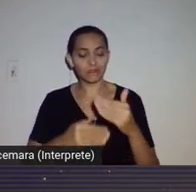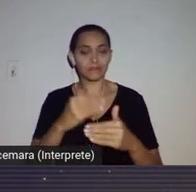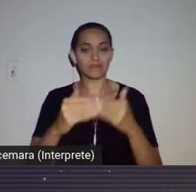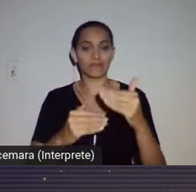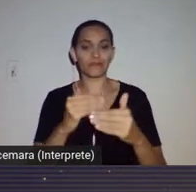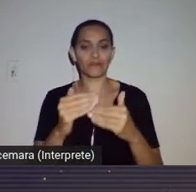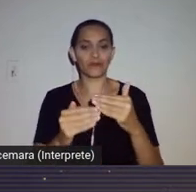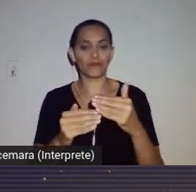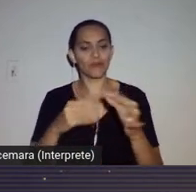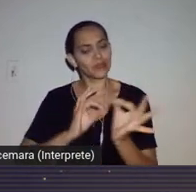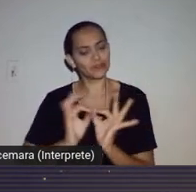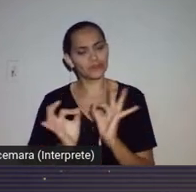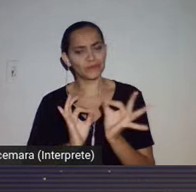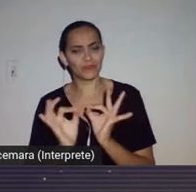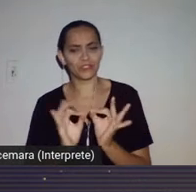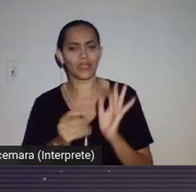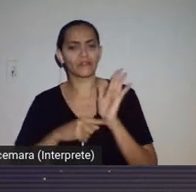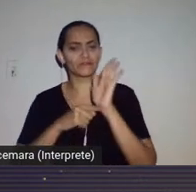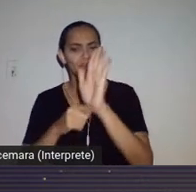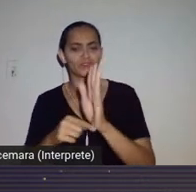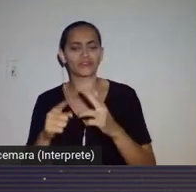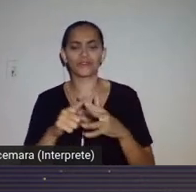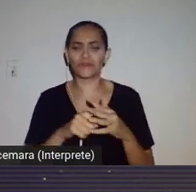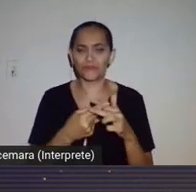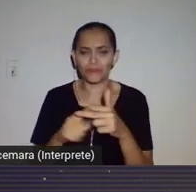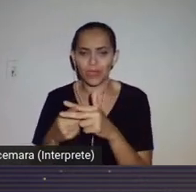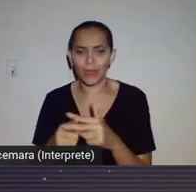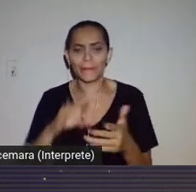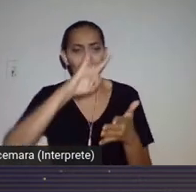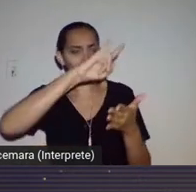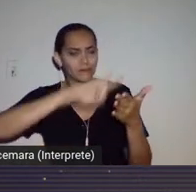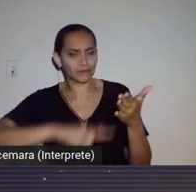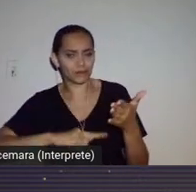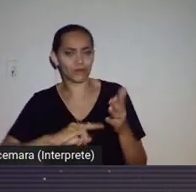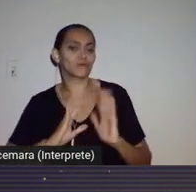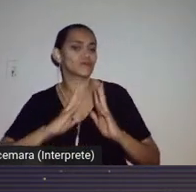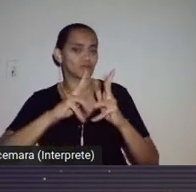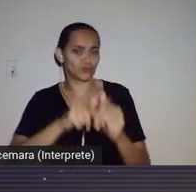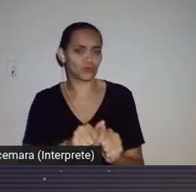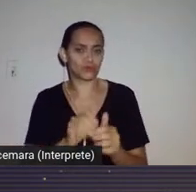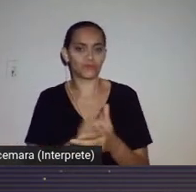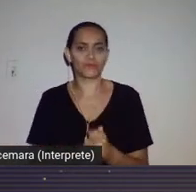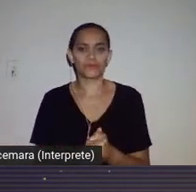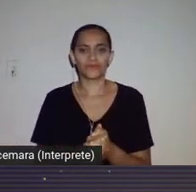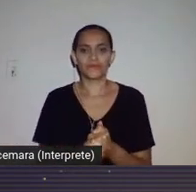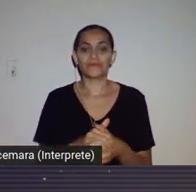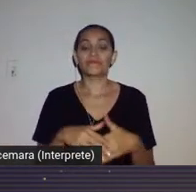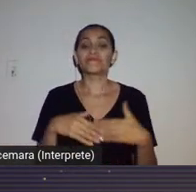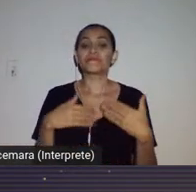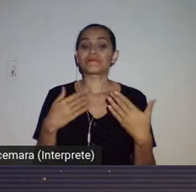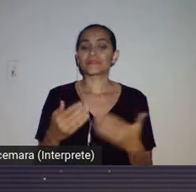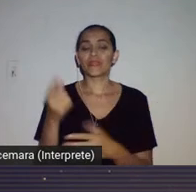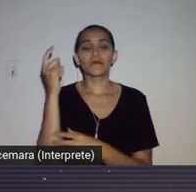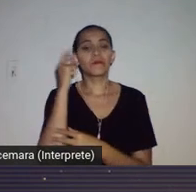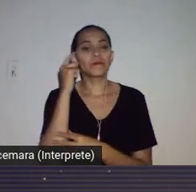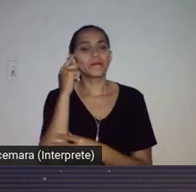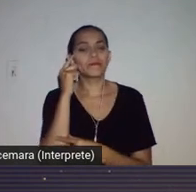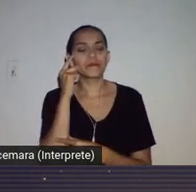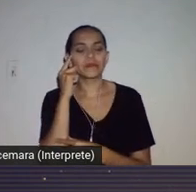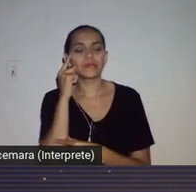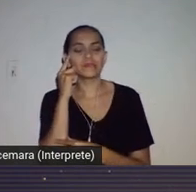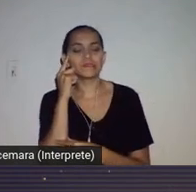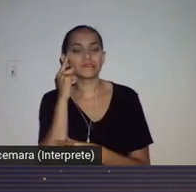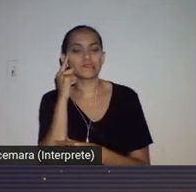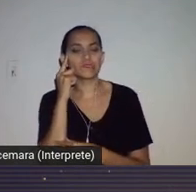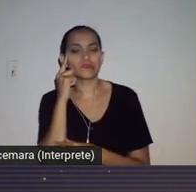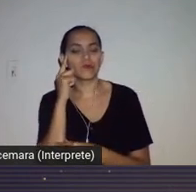ajudando algumas ferramentas, documentos do time do TensorFlow. E aí, eu acho que um ponto interessante é que